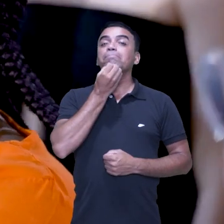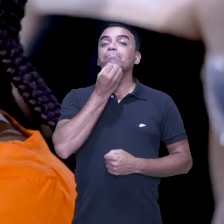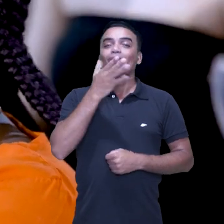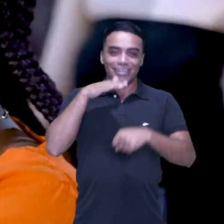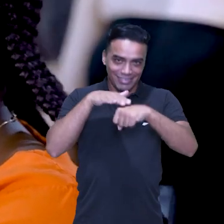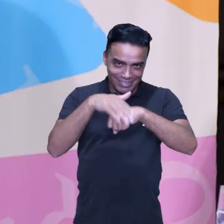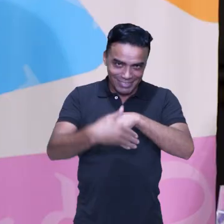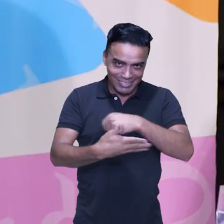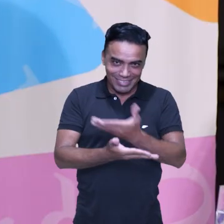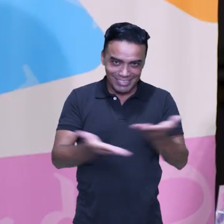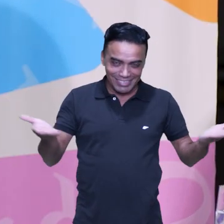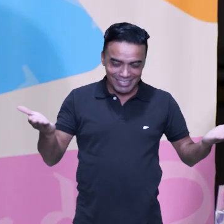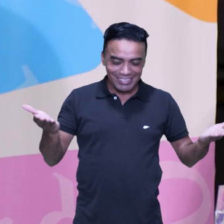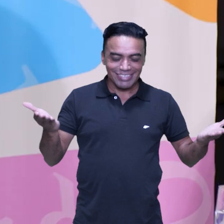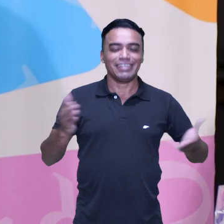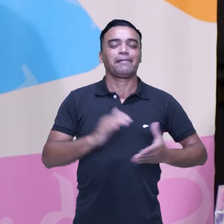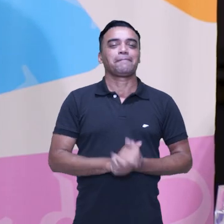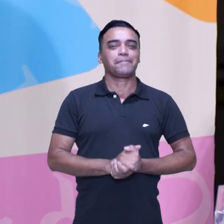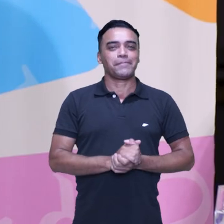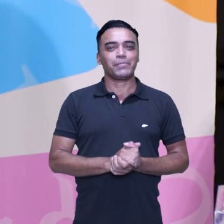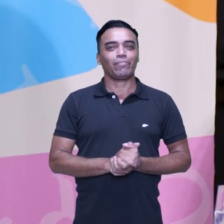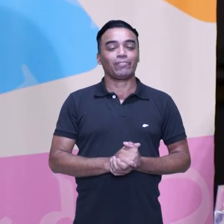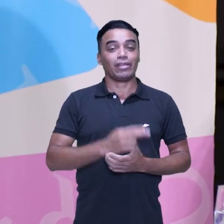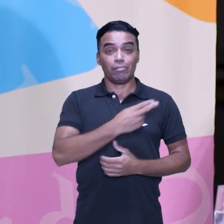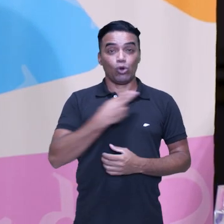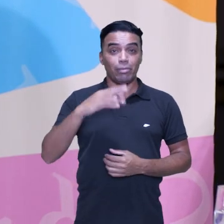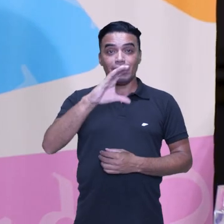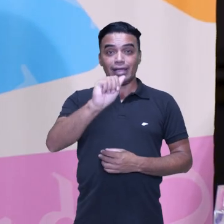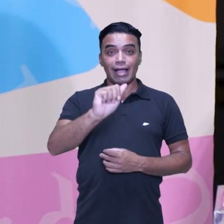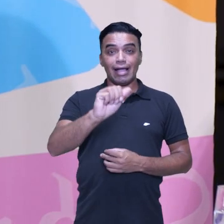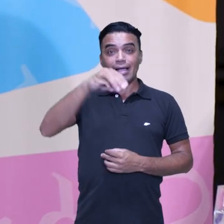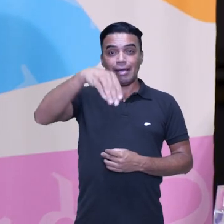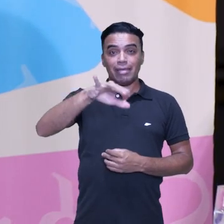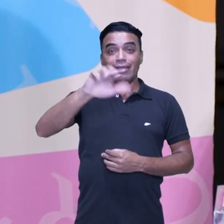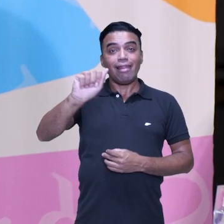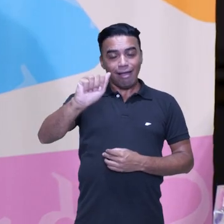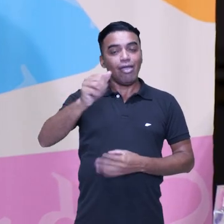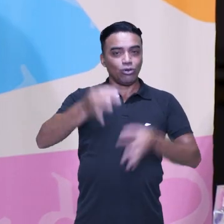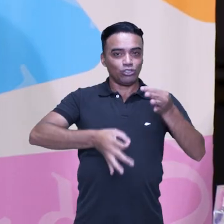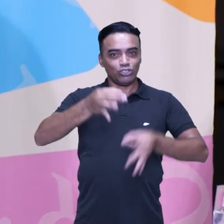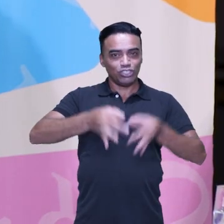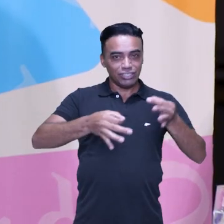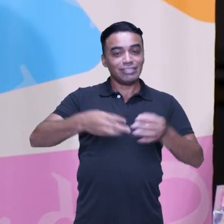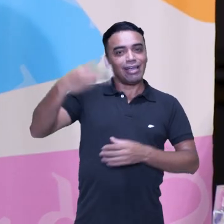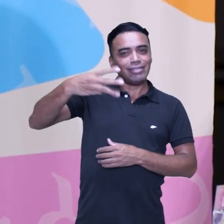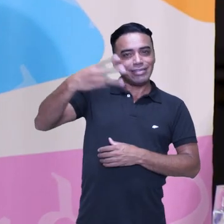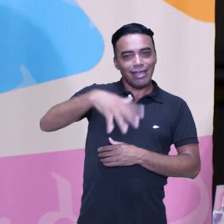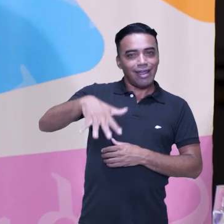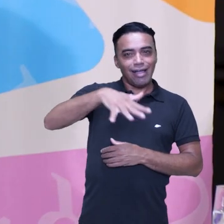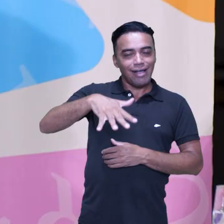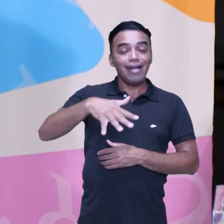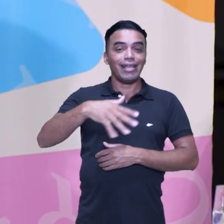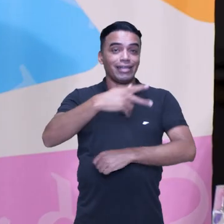noite. Boa noite a todos e todas. Meu nome é Camila, eu sou promotora de justiça da 3ª Promotoria aqui de